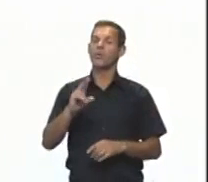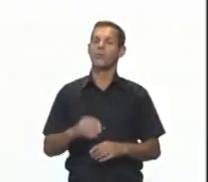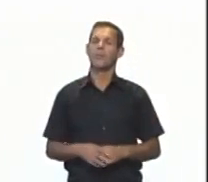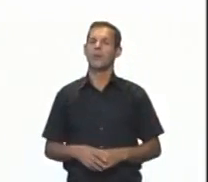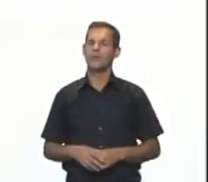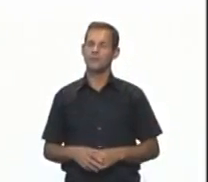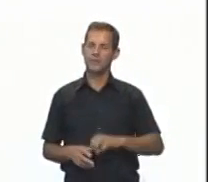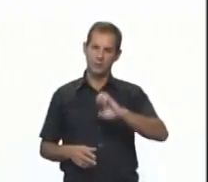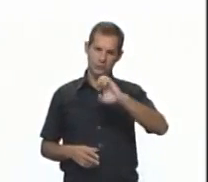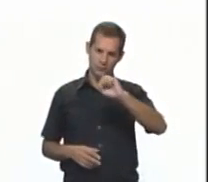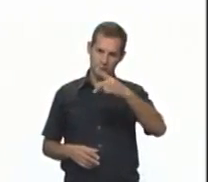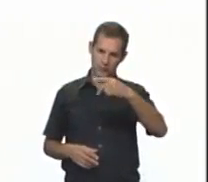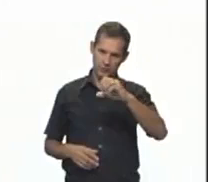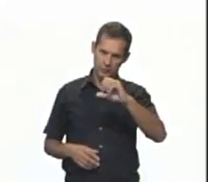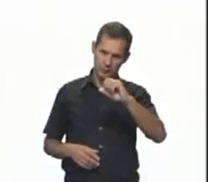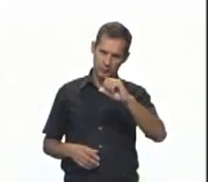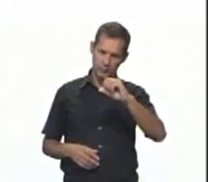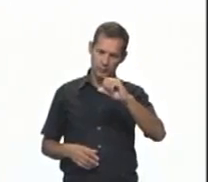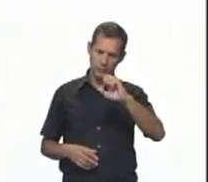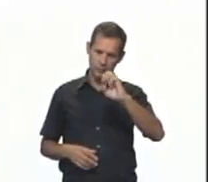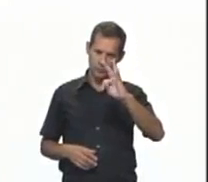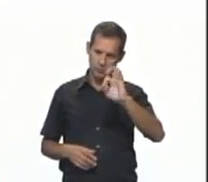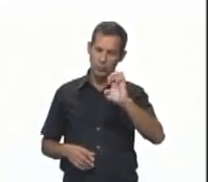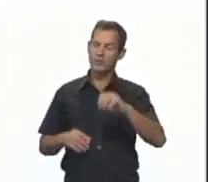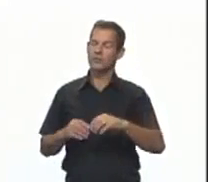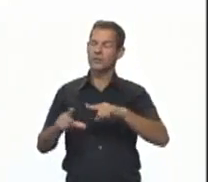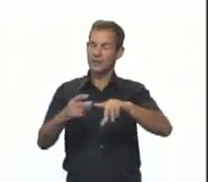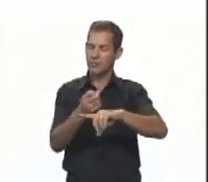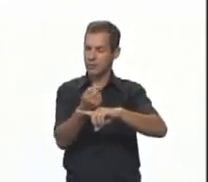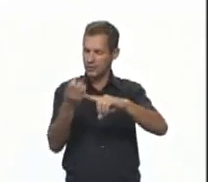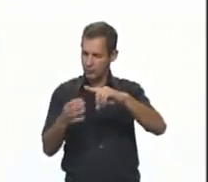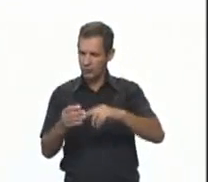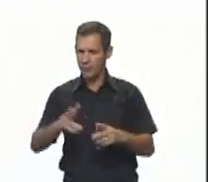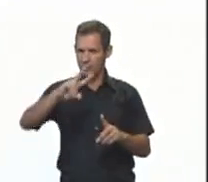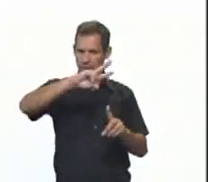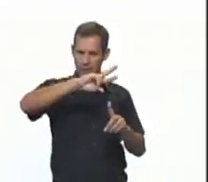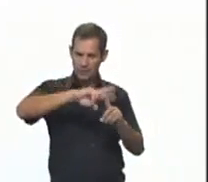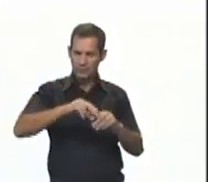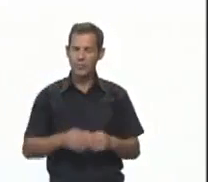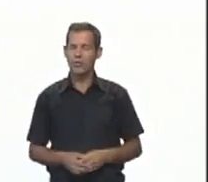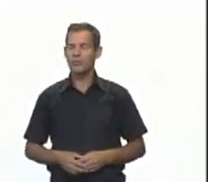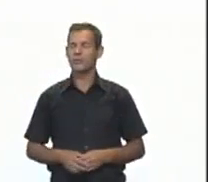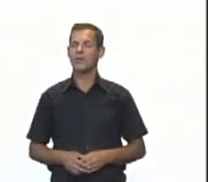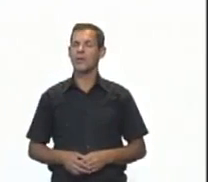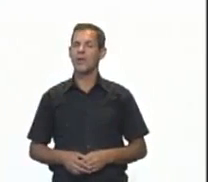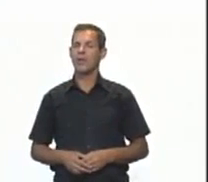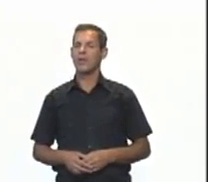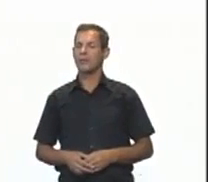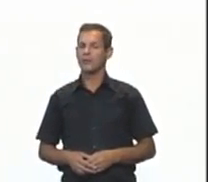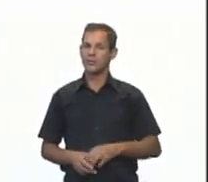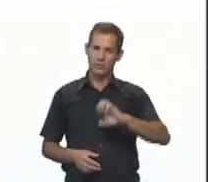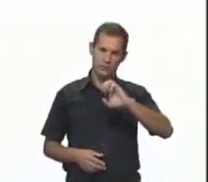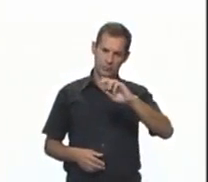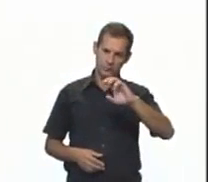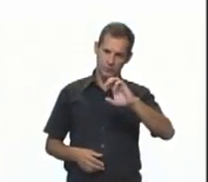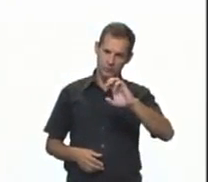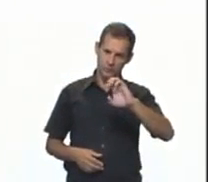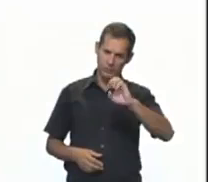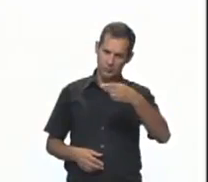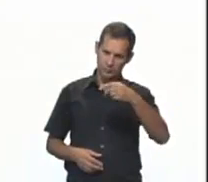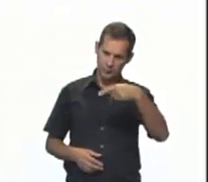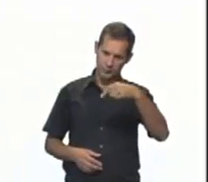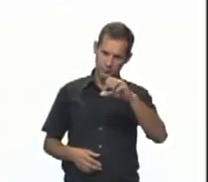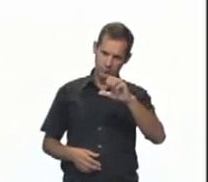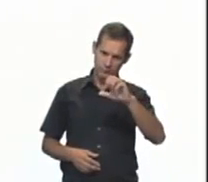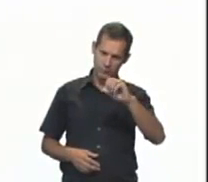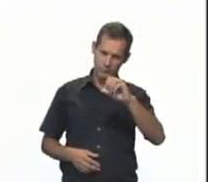o expoente. Geralmente, quando você está trabalhando com funções exponenciais compostas, o expoente que é a sua mudança